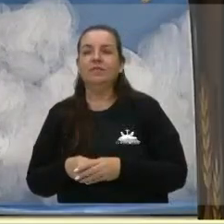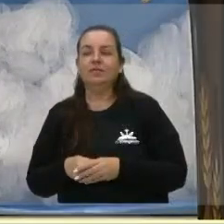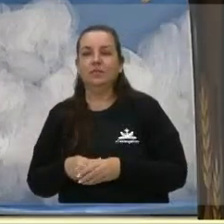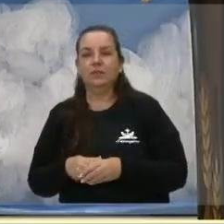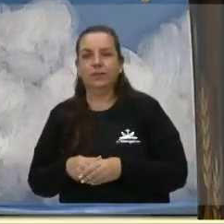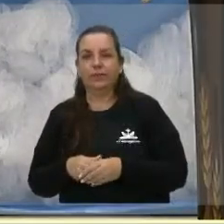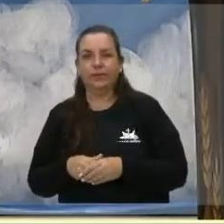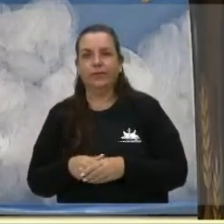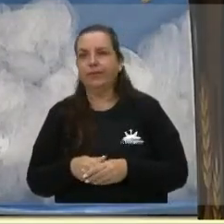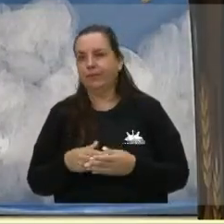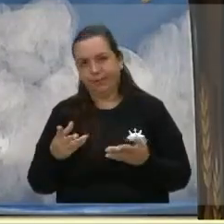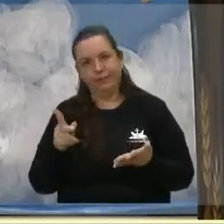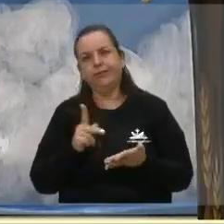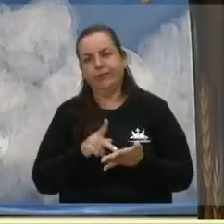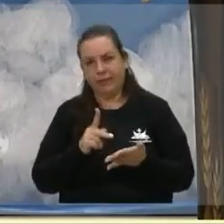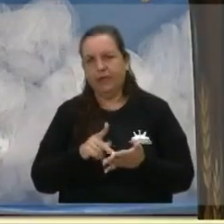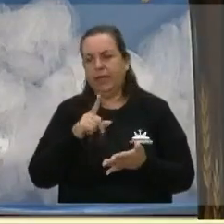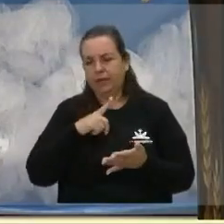É claro, meu filho.